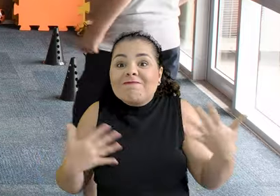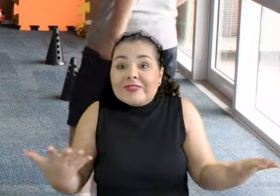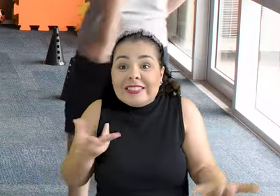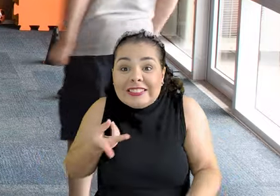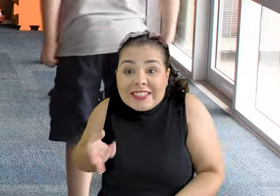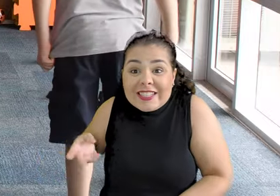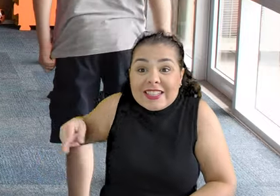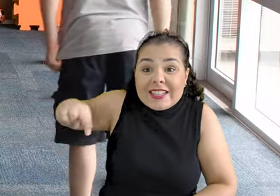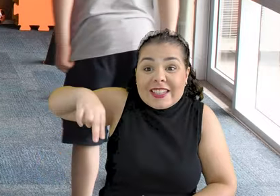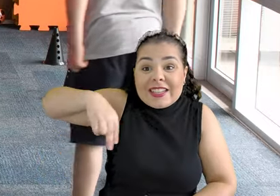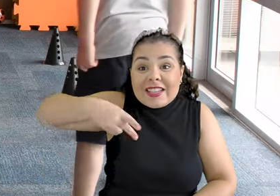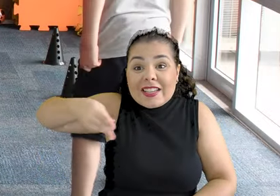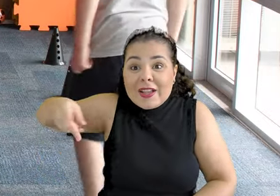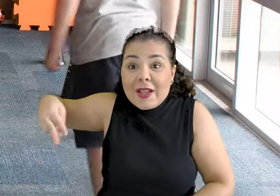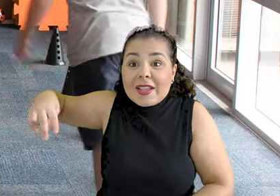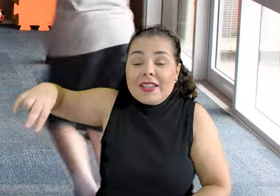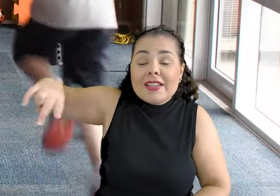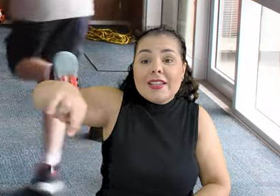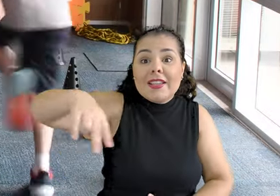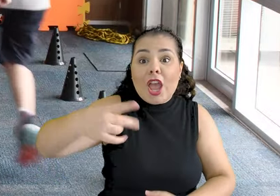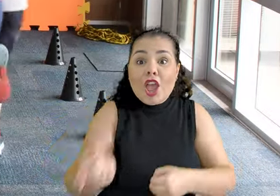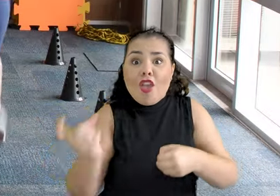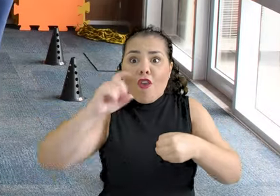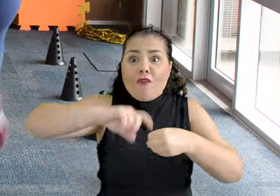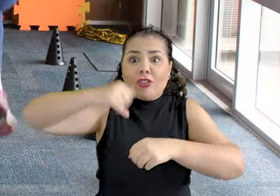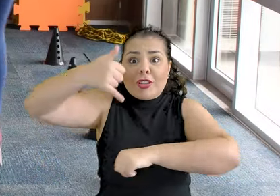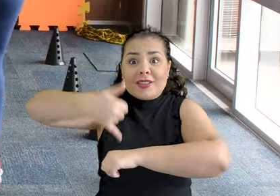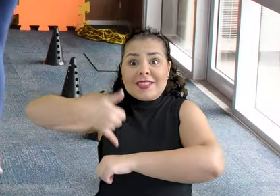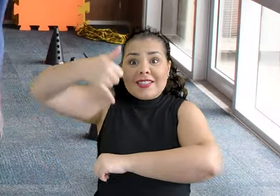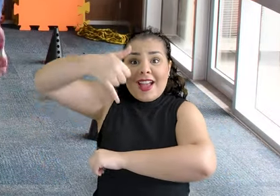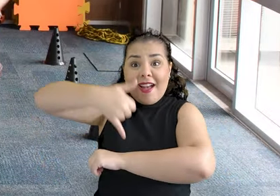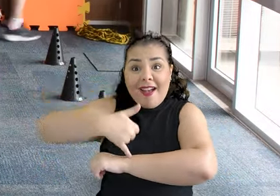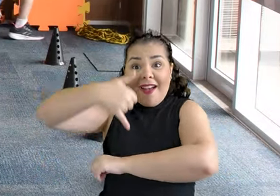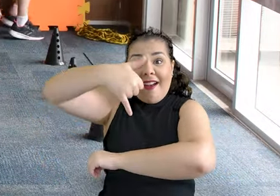Atenção! Cada um vem com um jeito bem legal pra voltar!